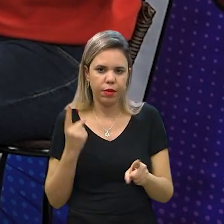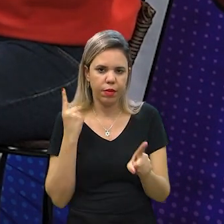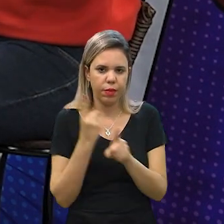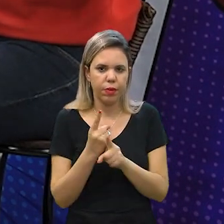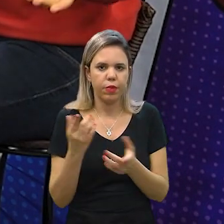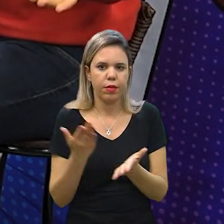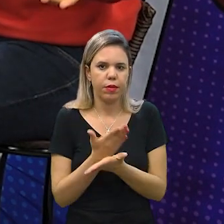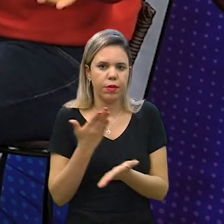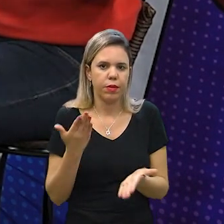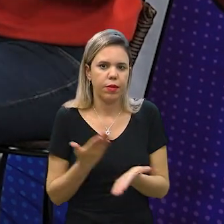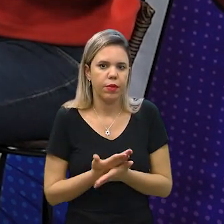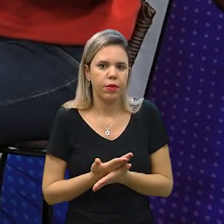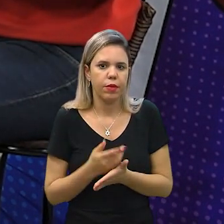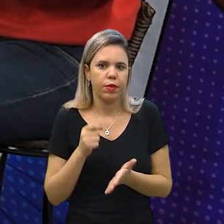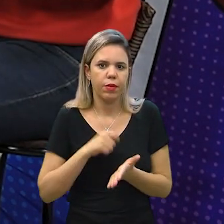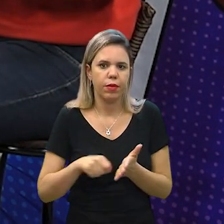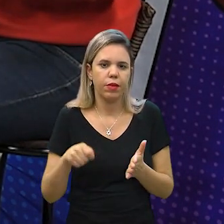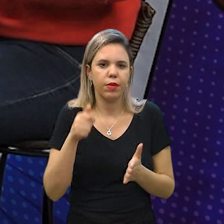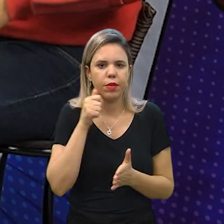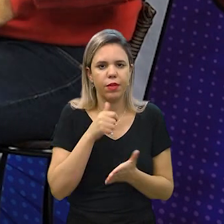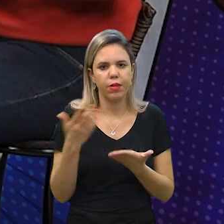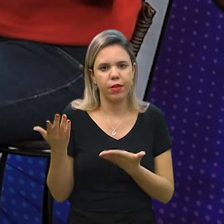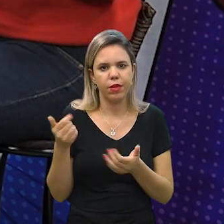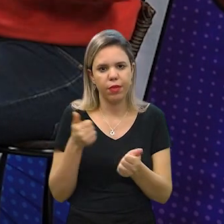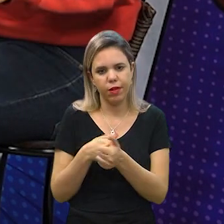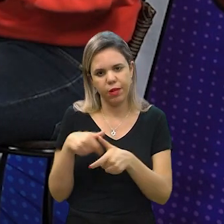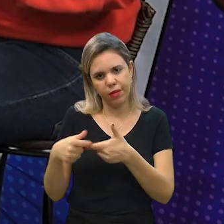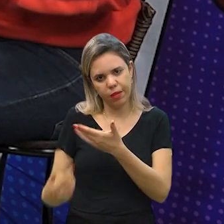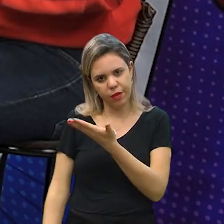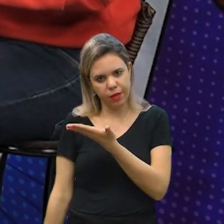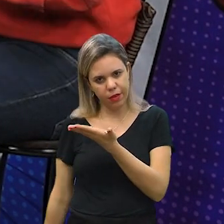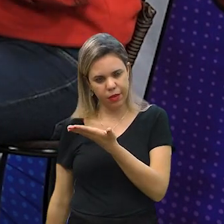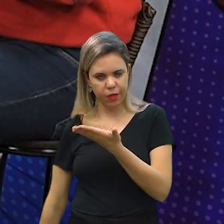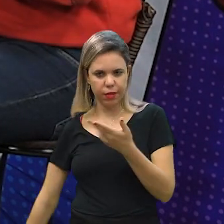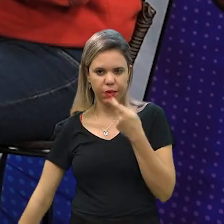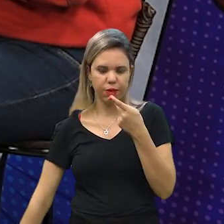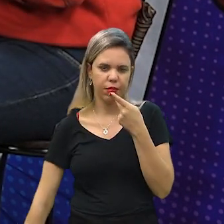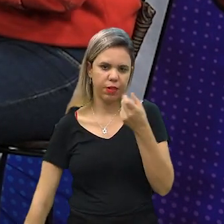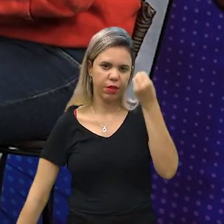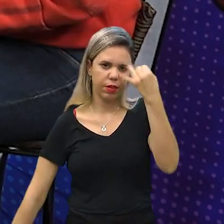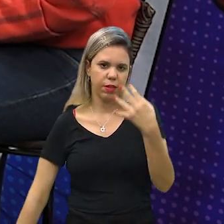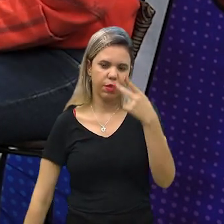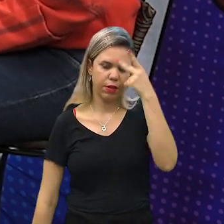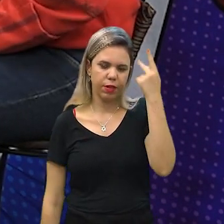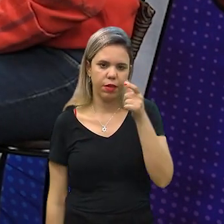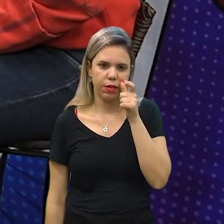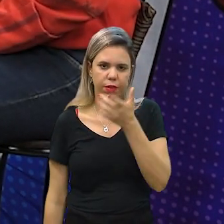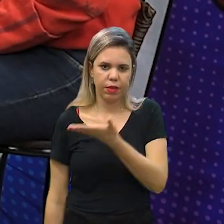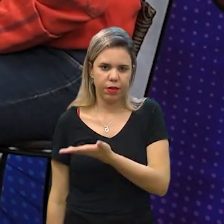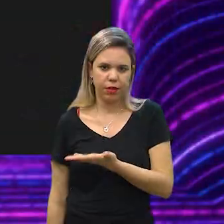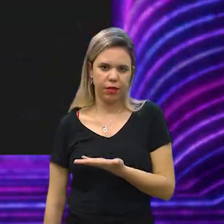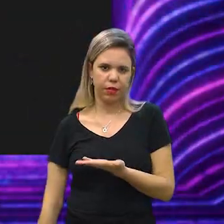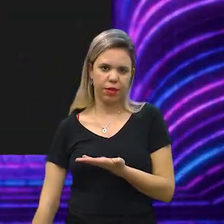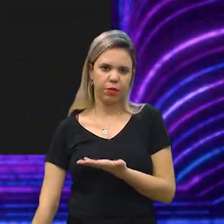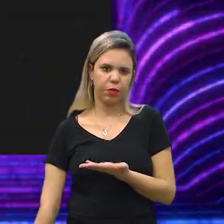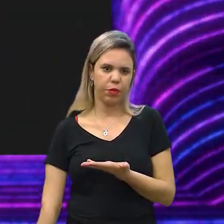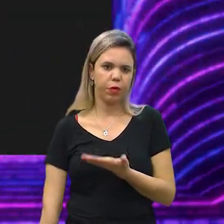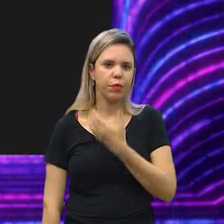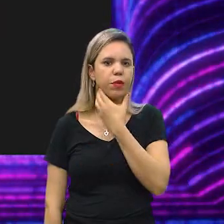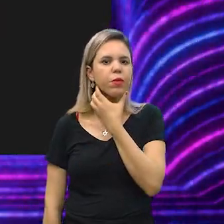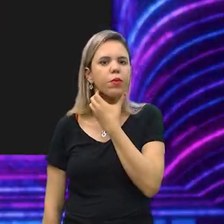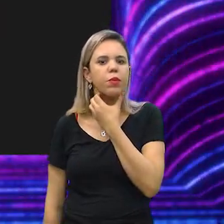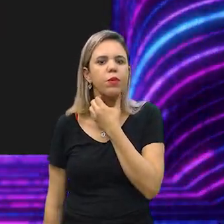pode encontrar o livro e a escritora, né, acompanhar o trabalho dela. Fer, conta aí pro pessoal.